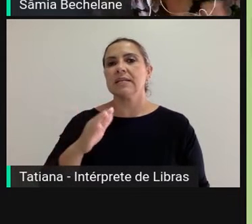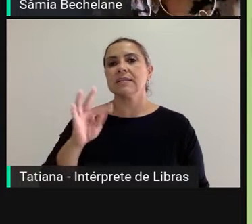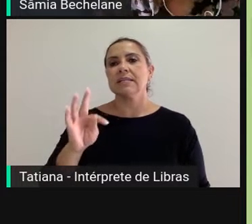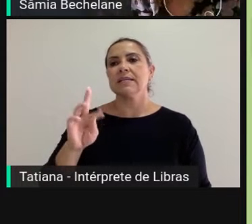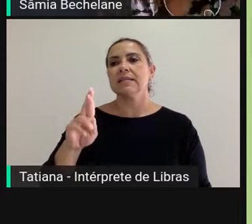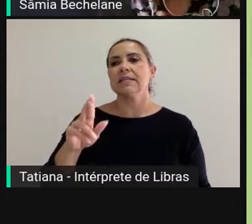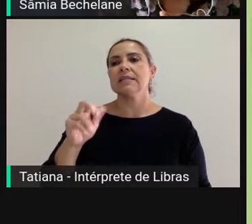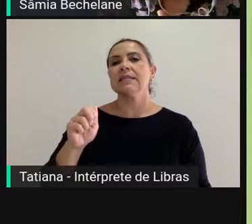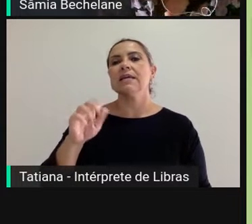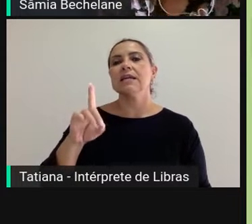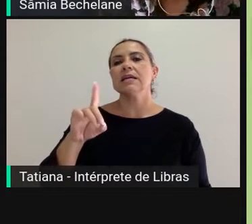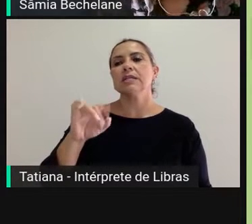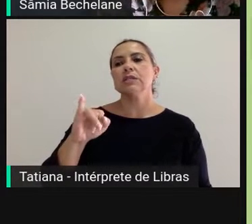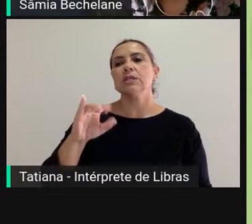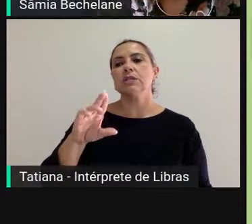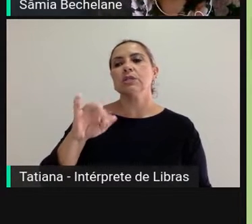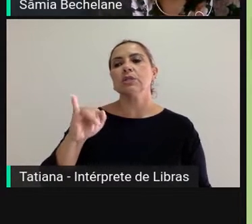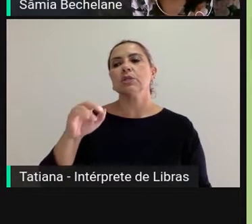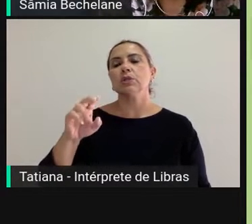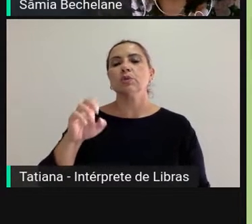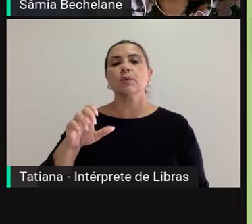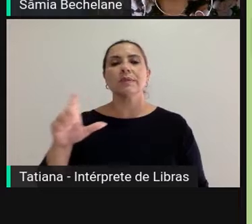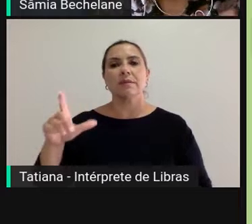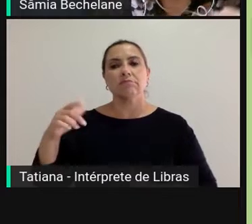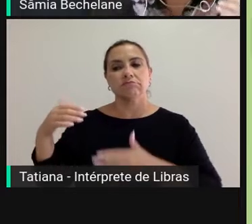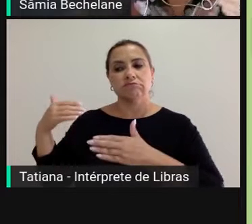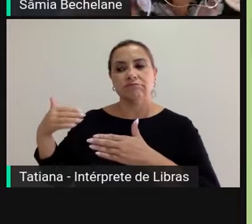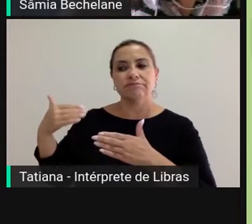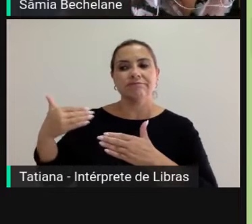formatos, narrativas, sobre até